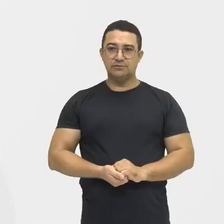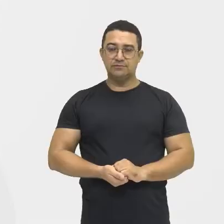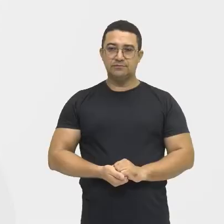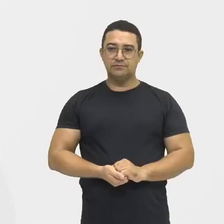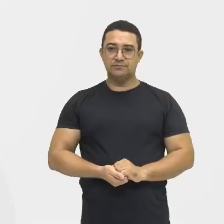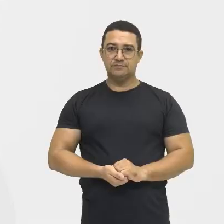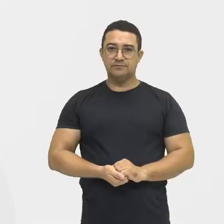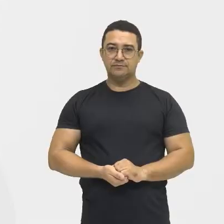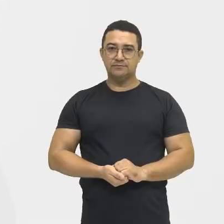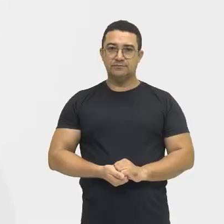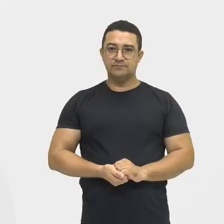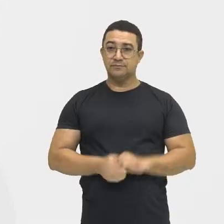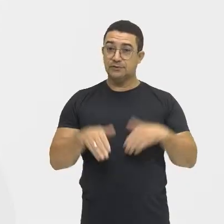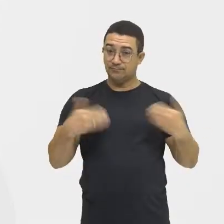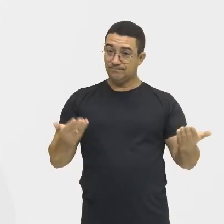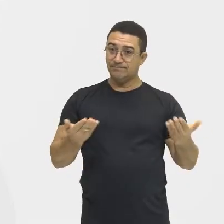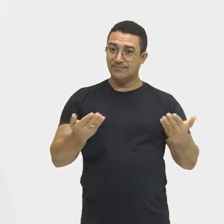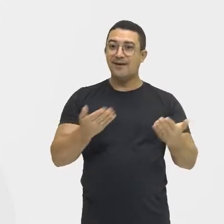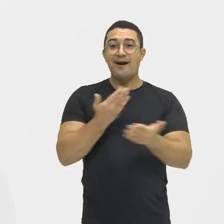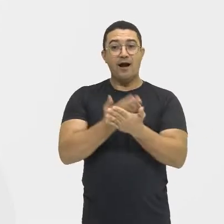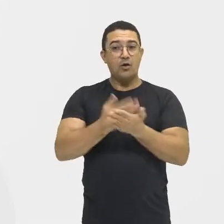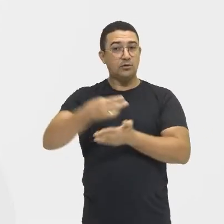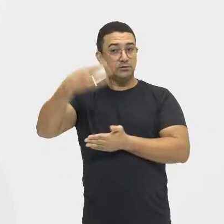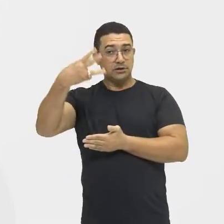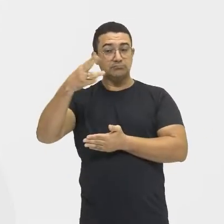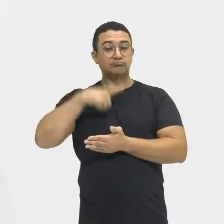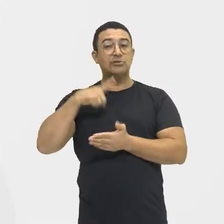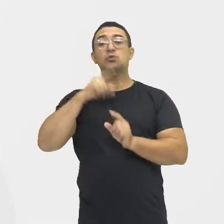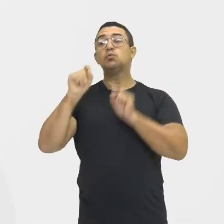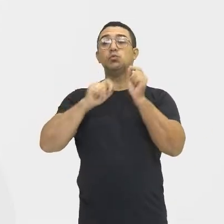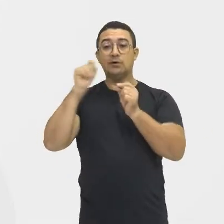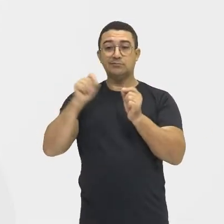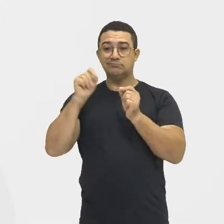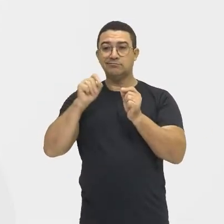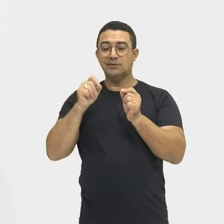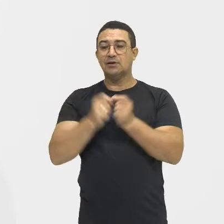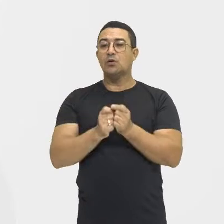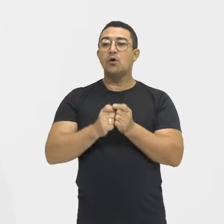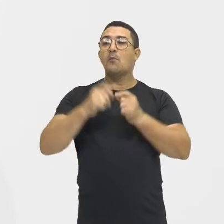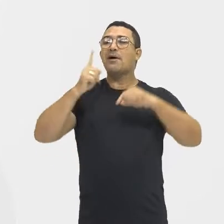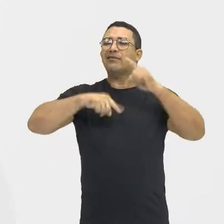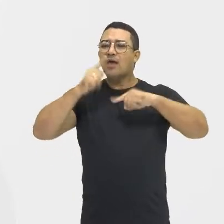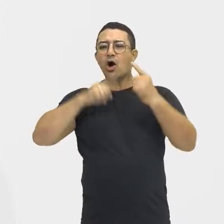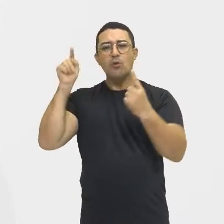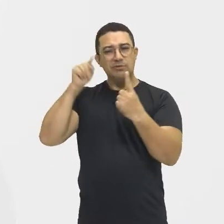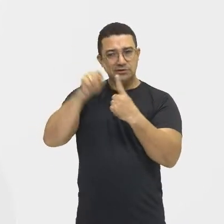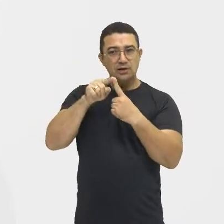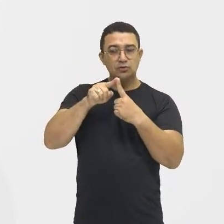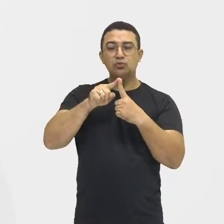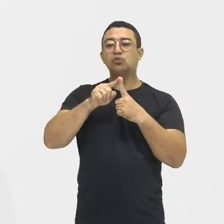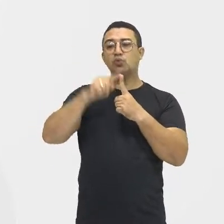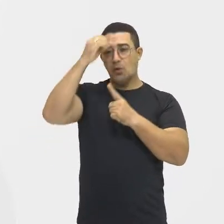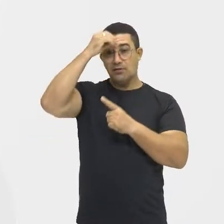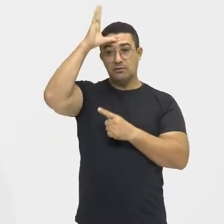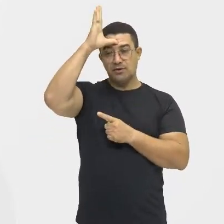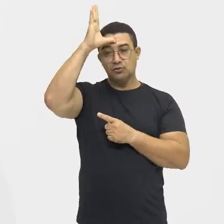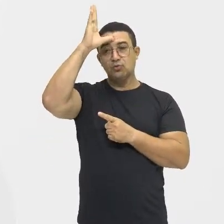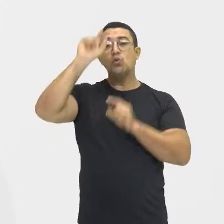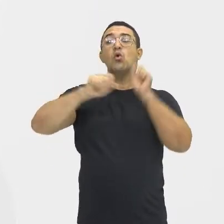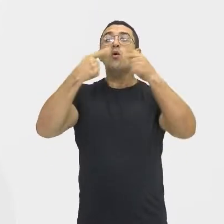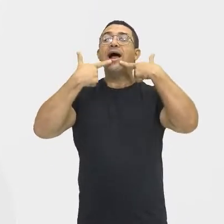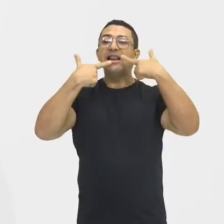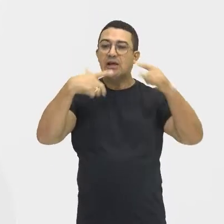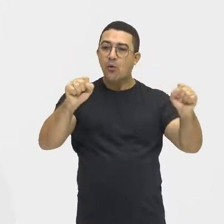Muito bem, então na nossa terceira aula nós temos como objeto de conhecimento funcionamento das linguagens na produção